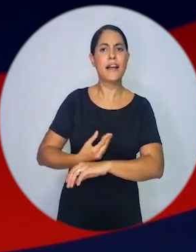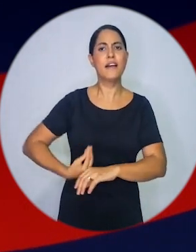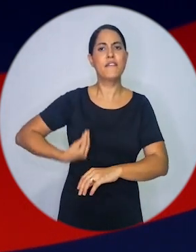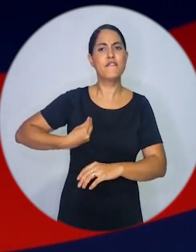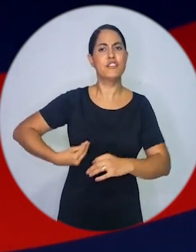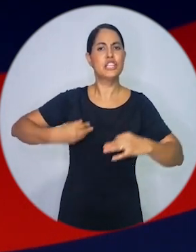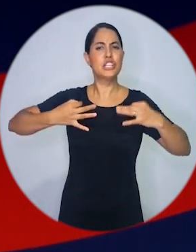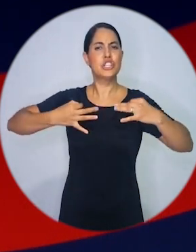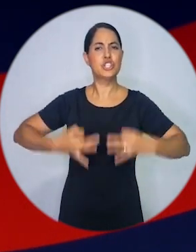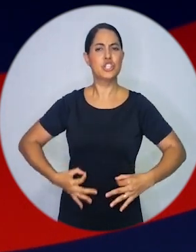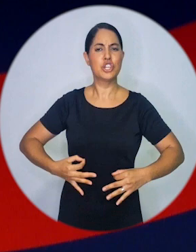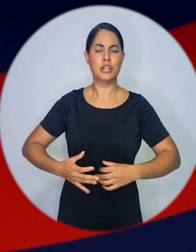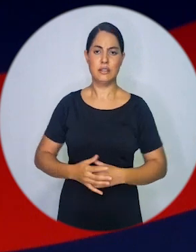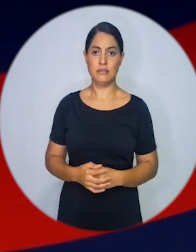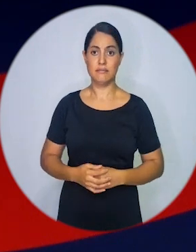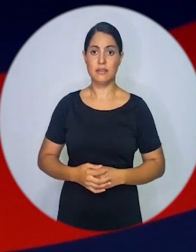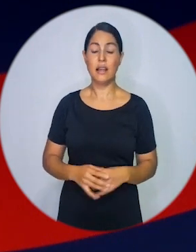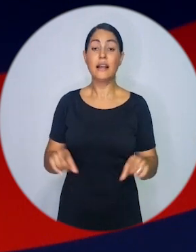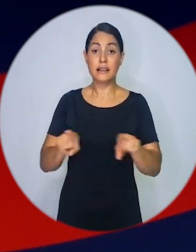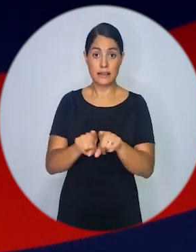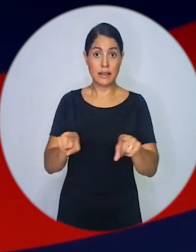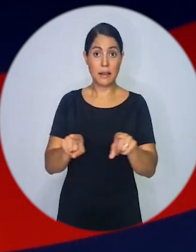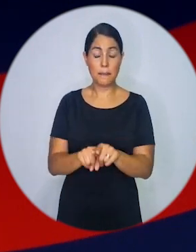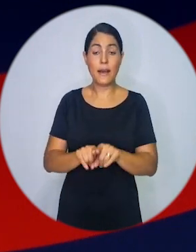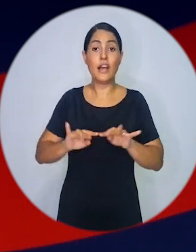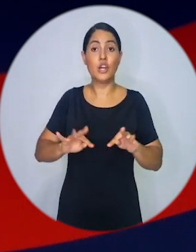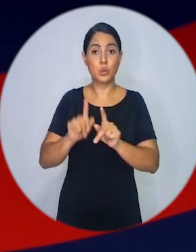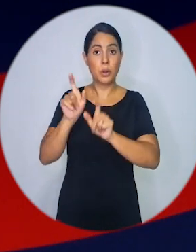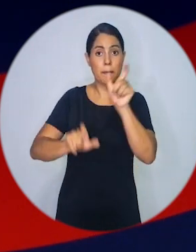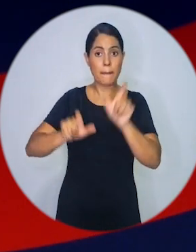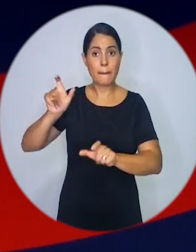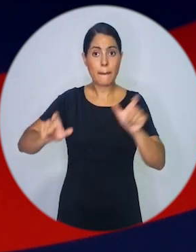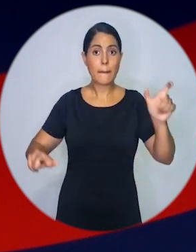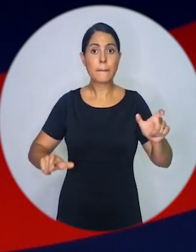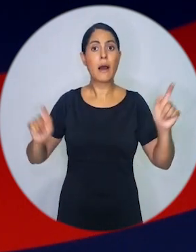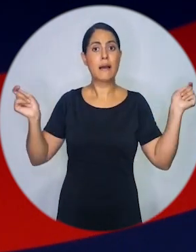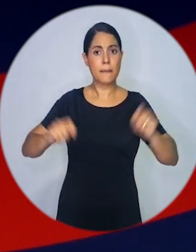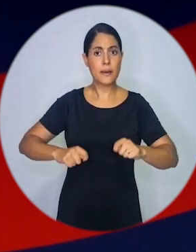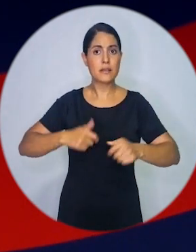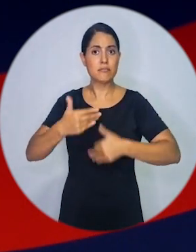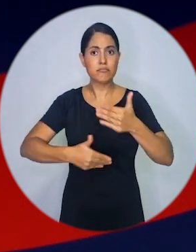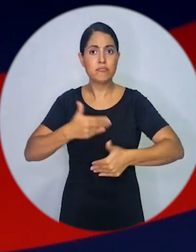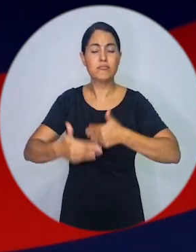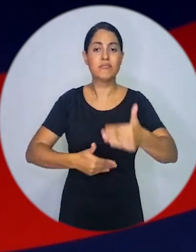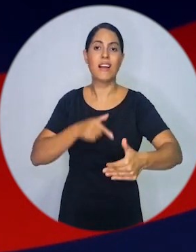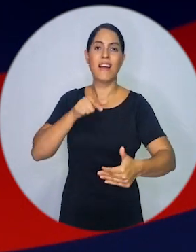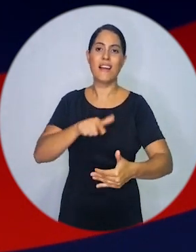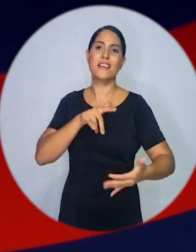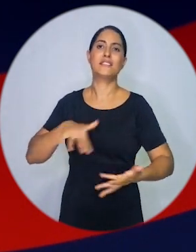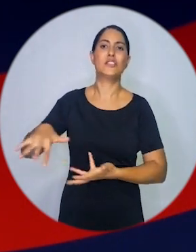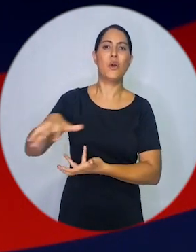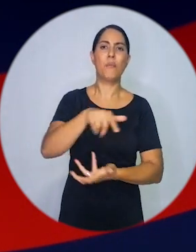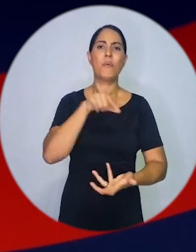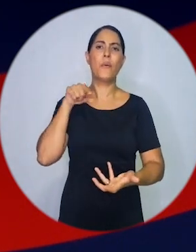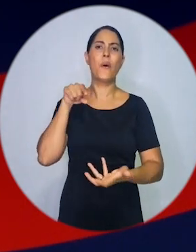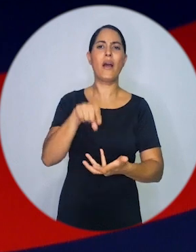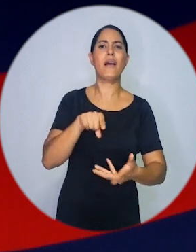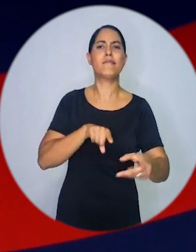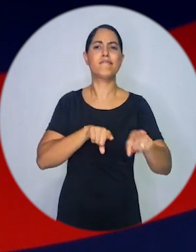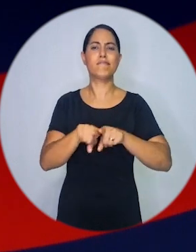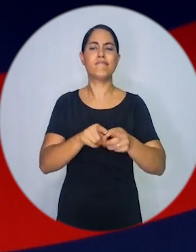e básicas de vida e que todos possam progredir de acordo com as suas capacidades. Esse é o mundo